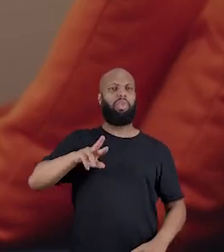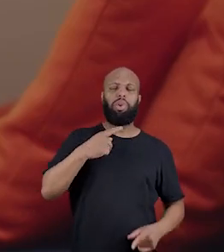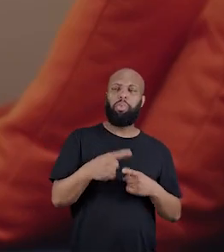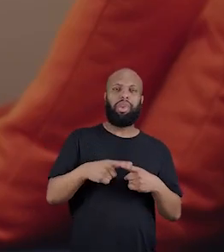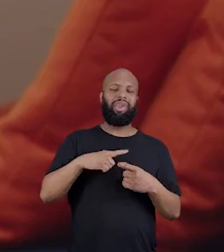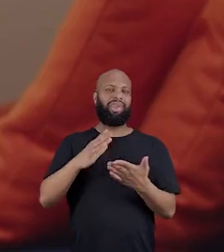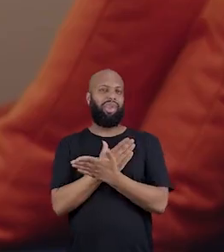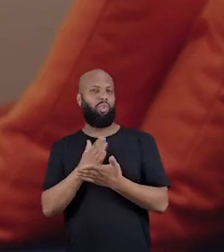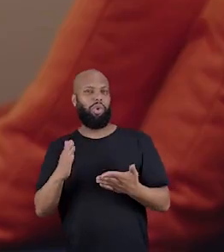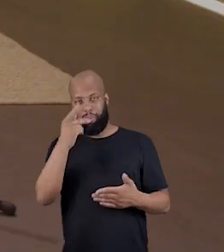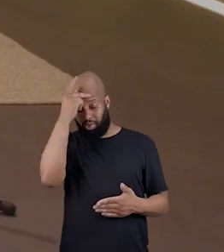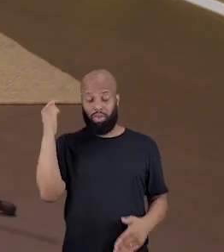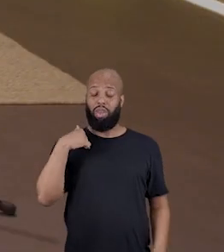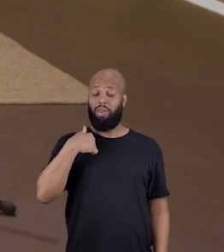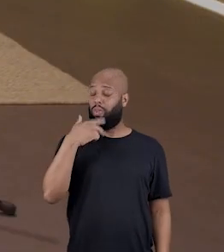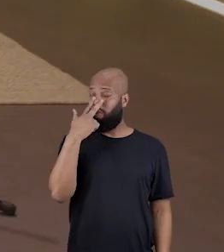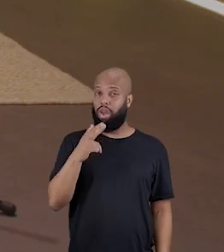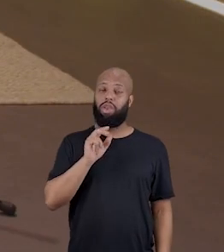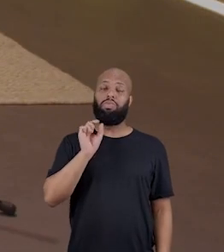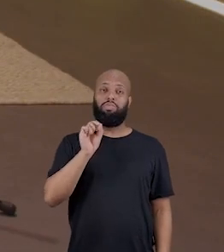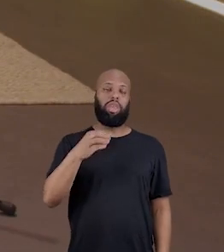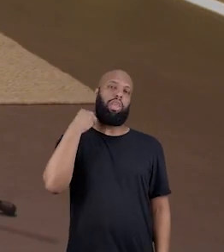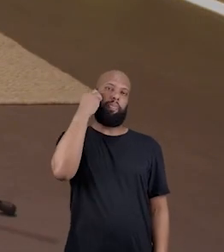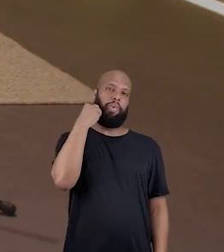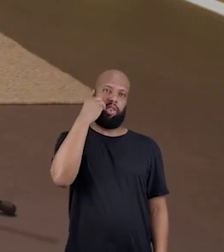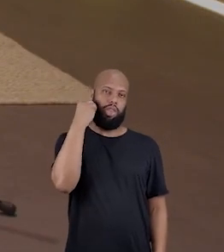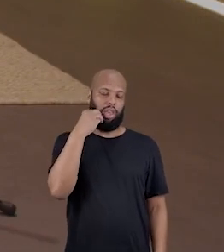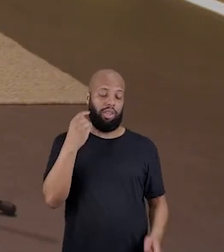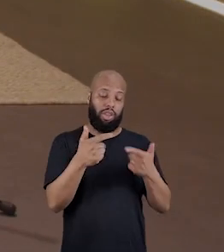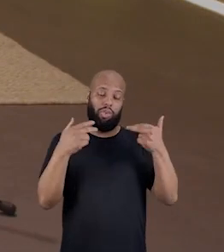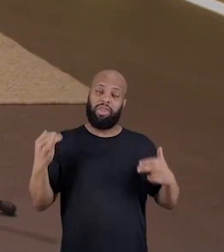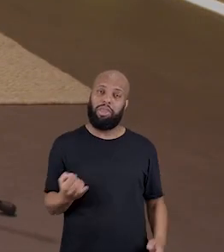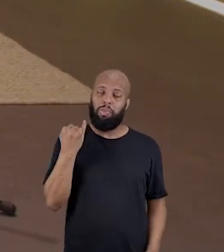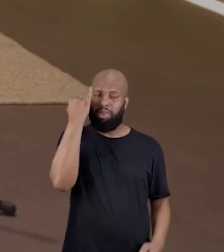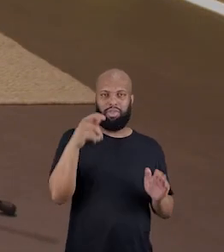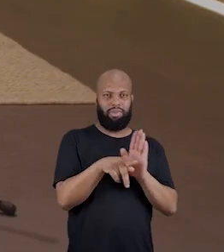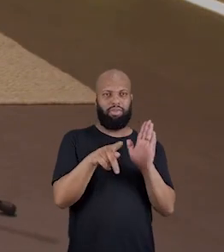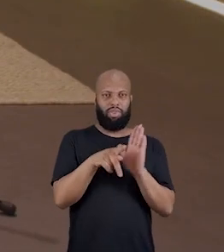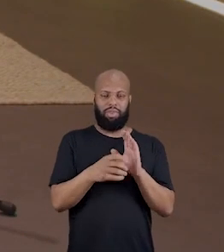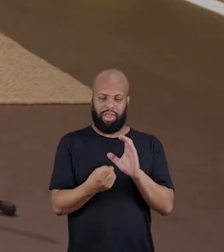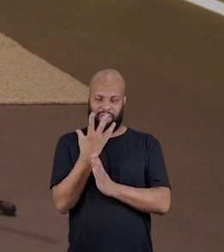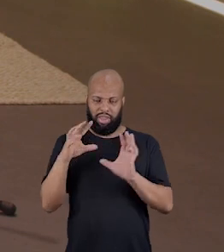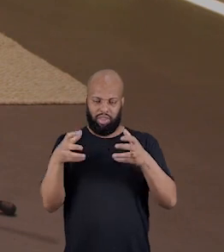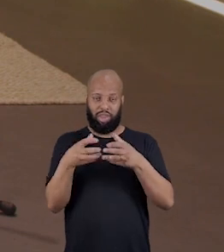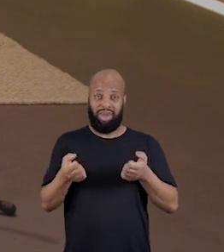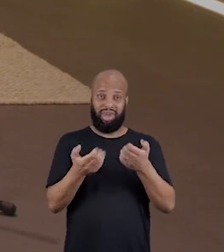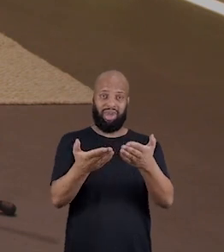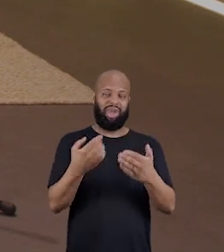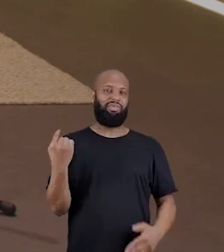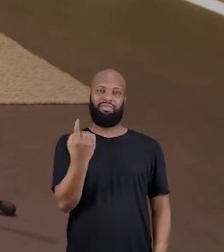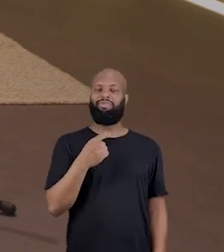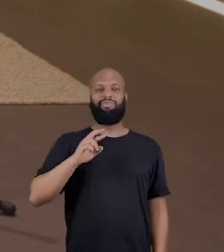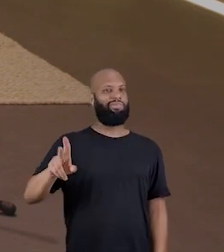não necessariamente porque tem alguma pessoa. Então, eu acho que por experiência, é elemento fundamental de formação de time e, consequentemente, a gente não